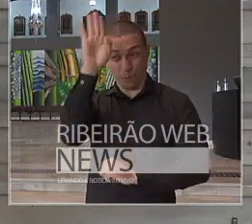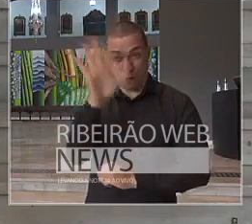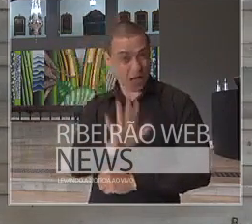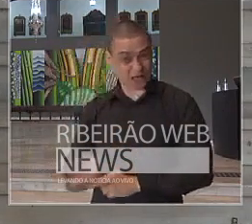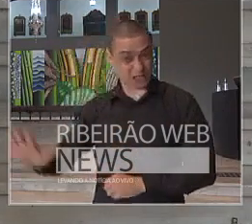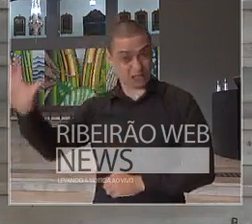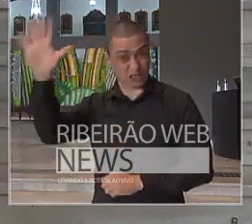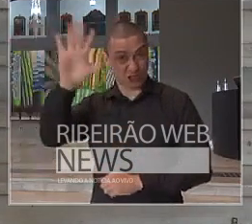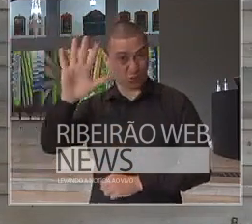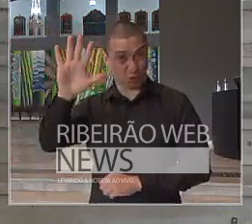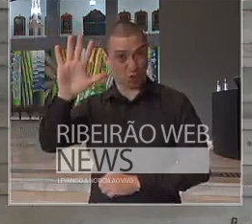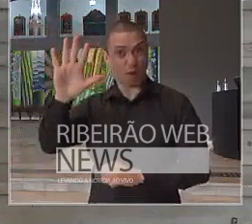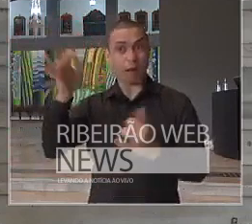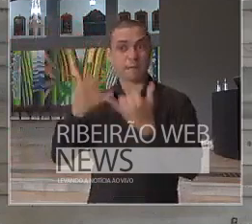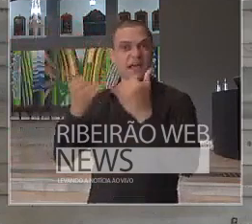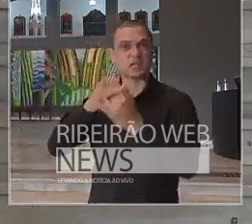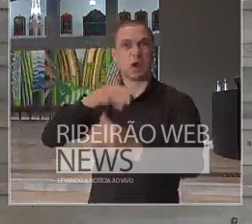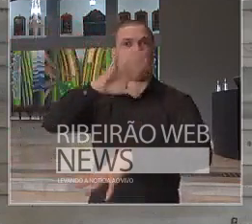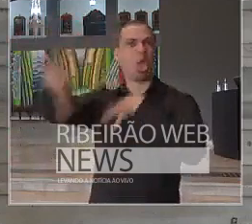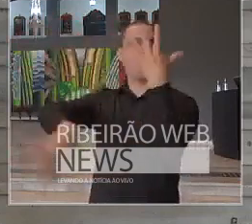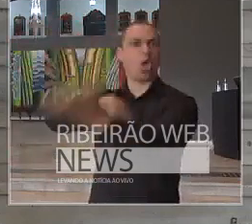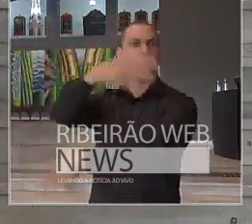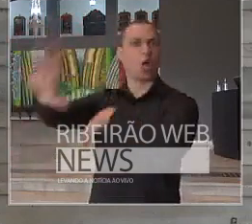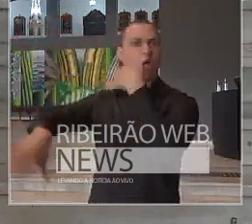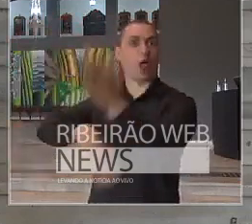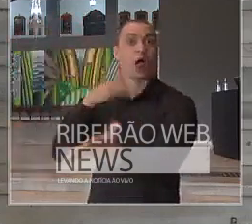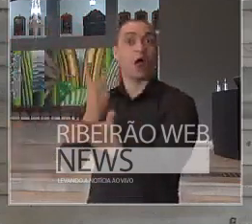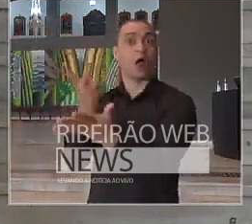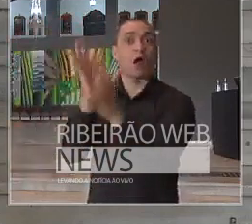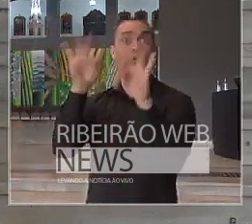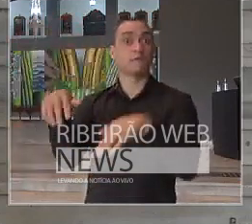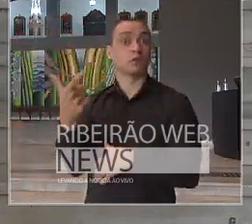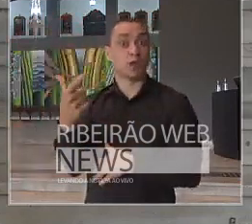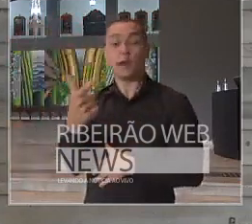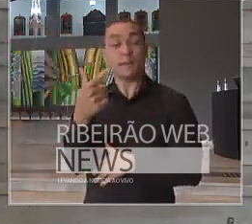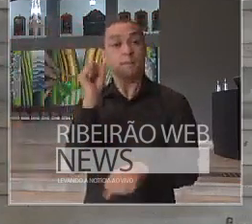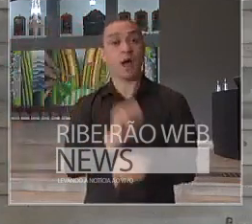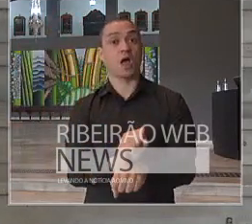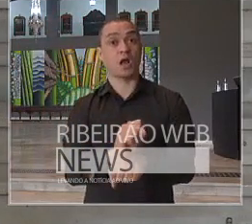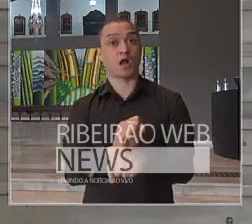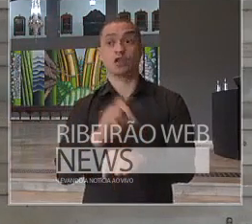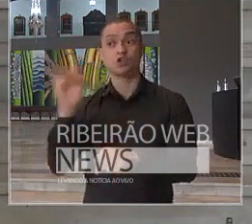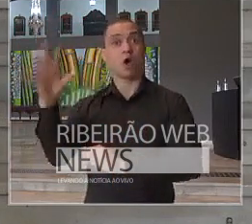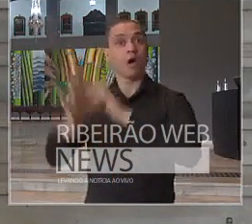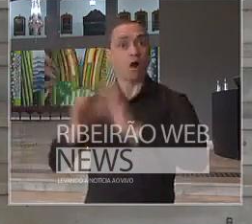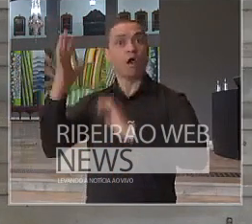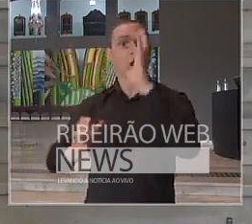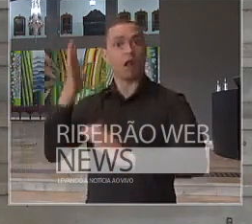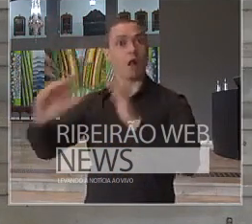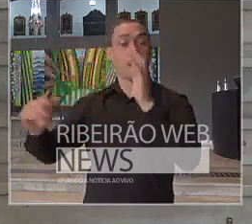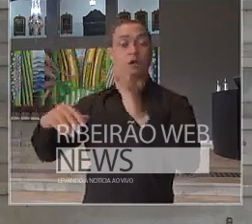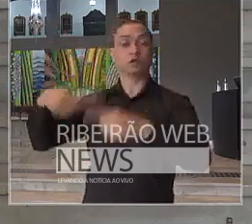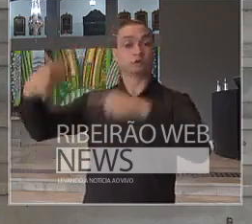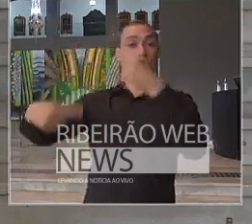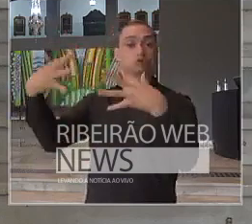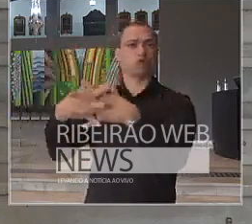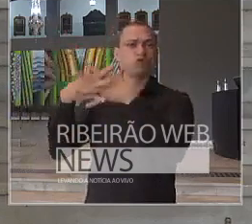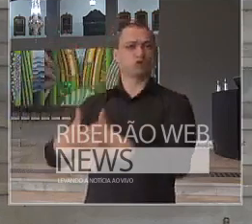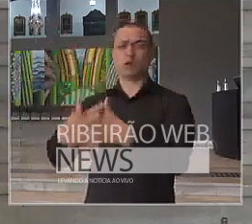país dentro de um caldeirão interminável e de brigas e atritos